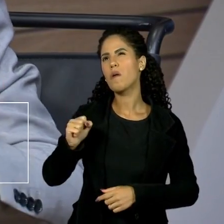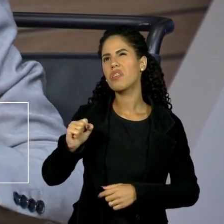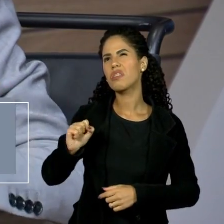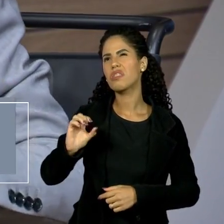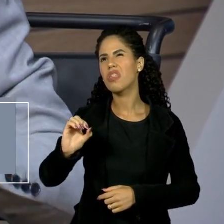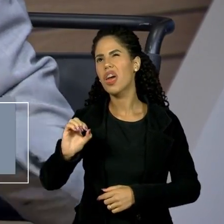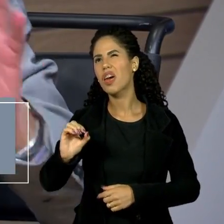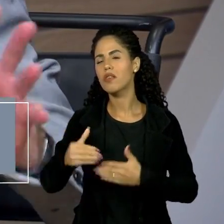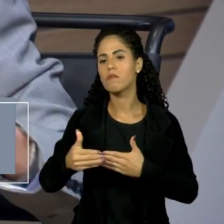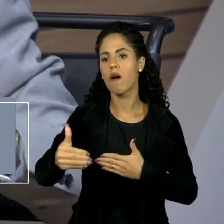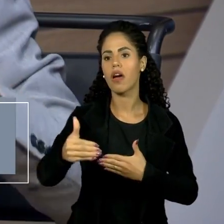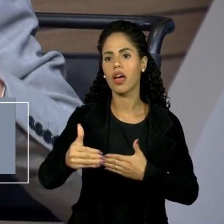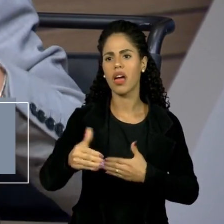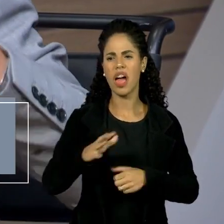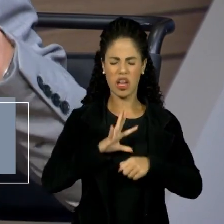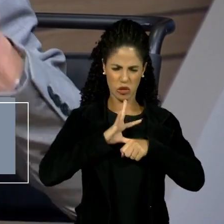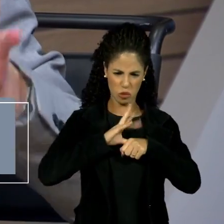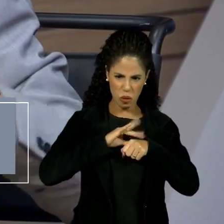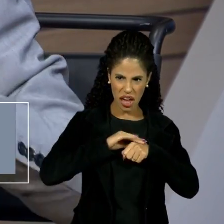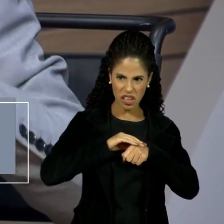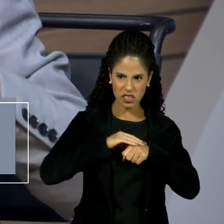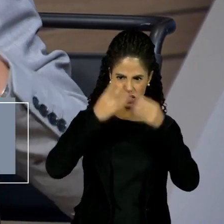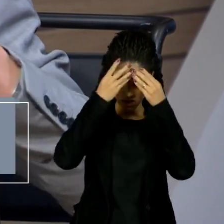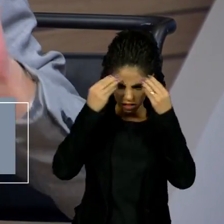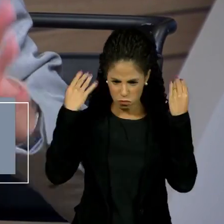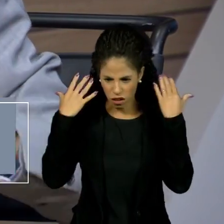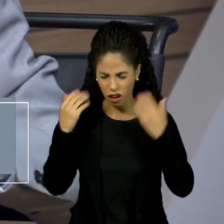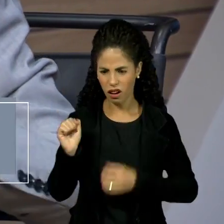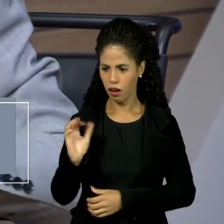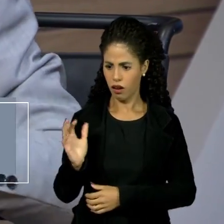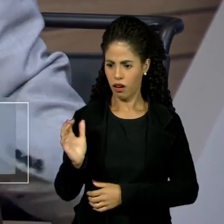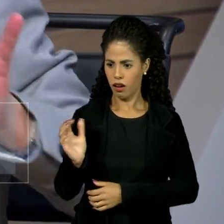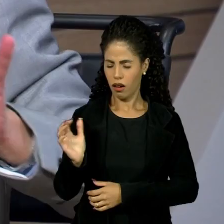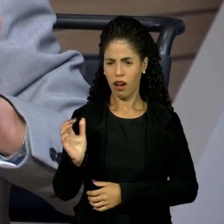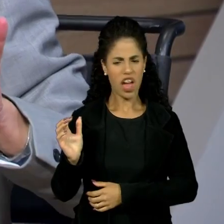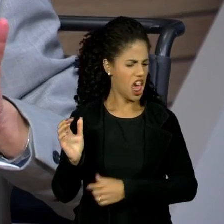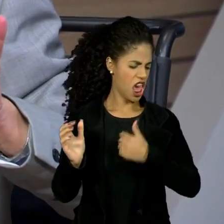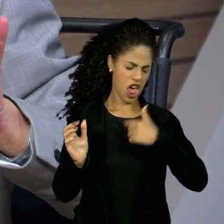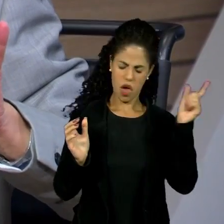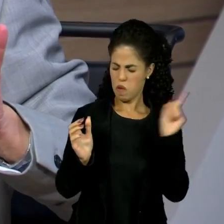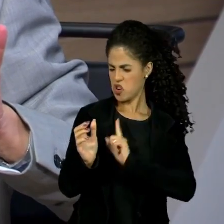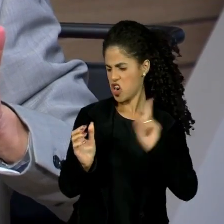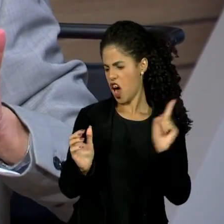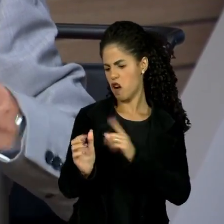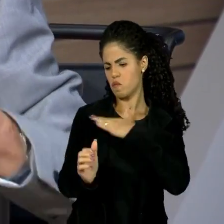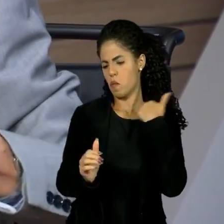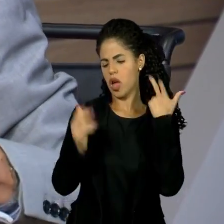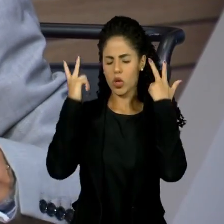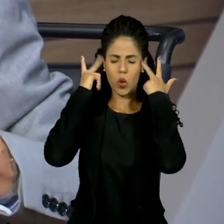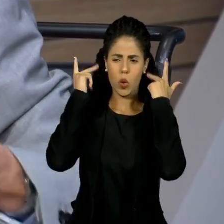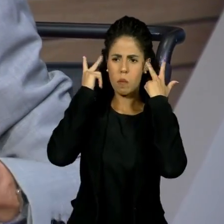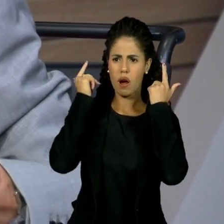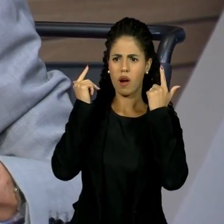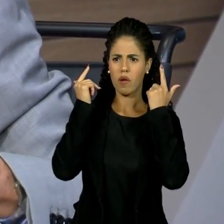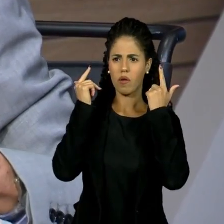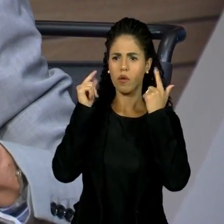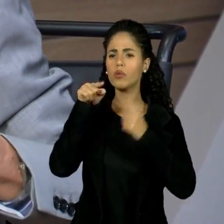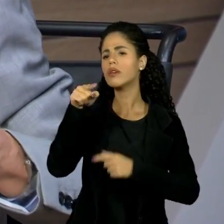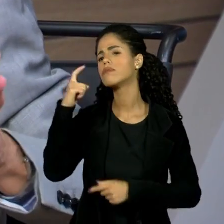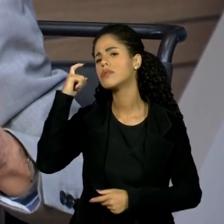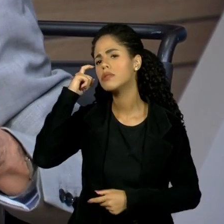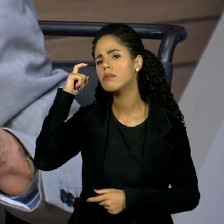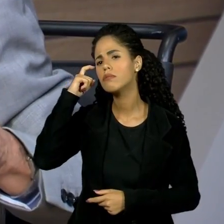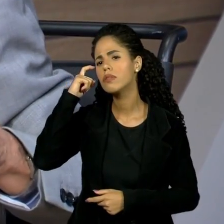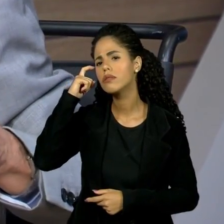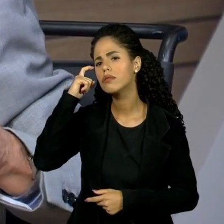doença chata, não. Alzheimer, doença de Parkinson, doença incapacitante, não. De que acha que vai morrer? De